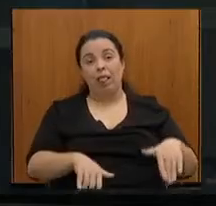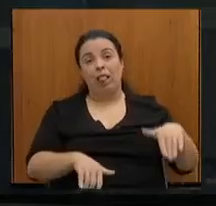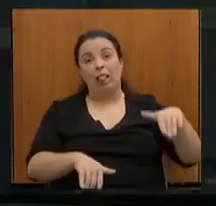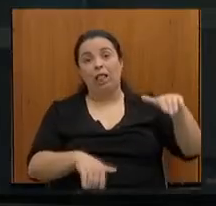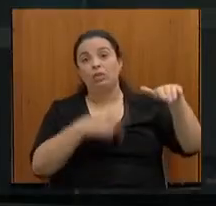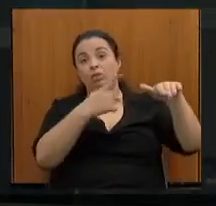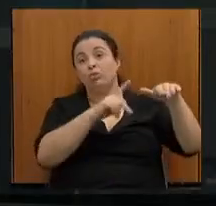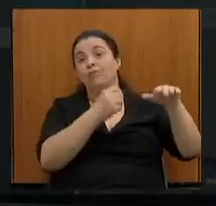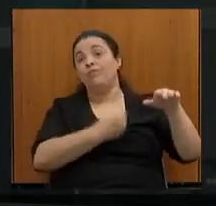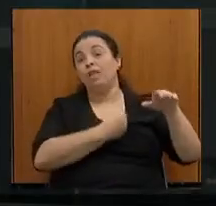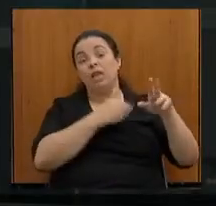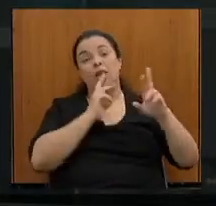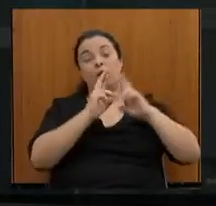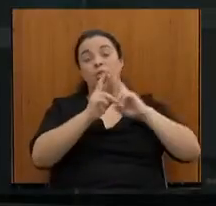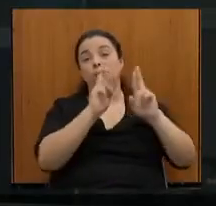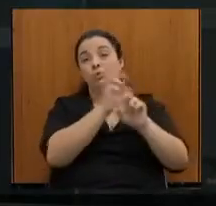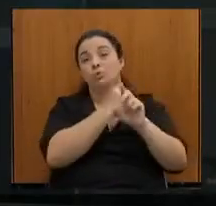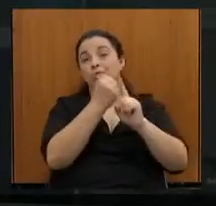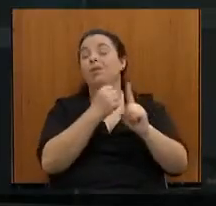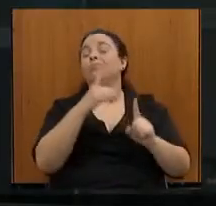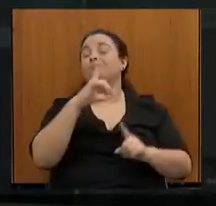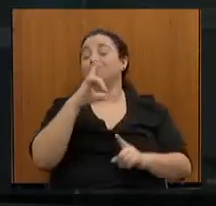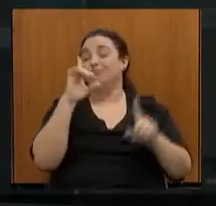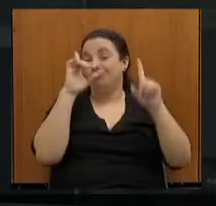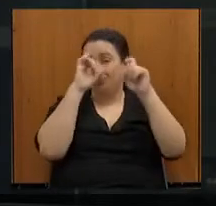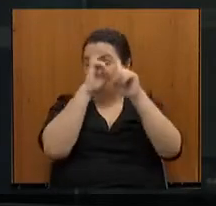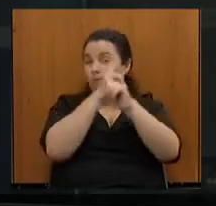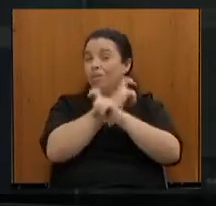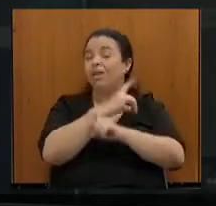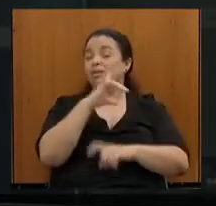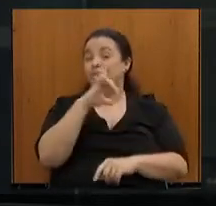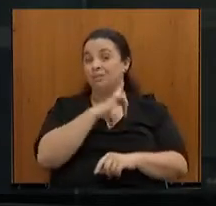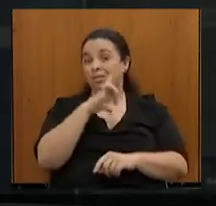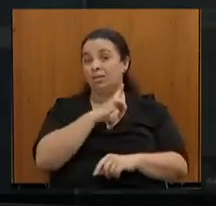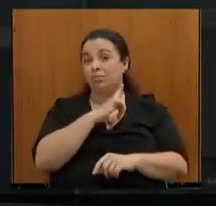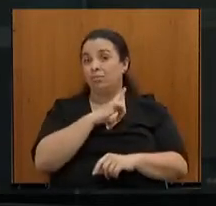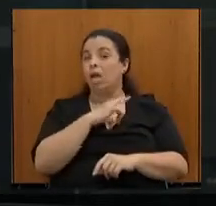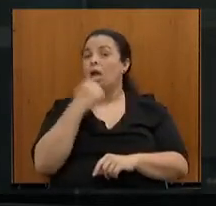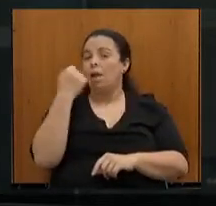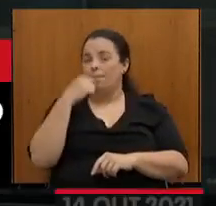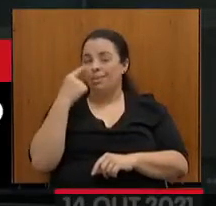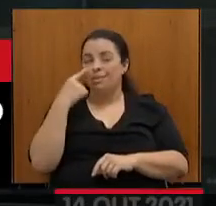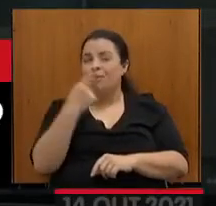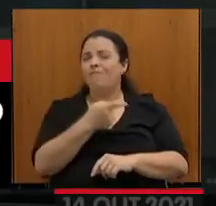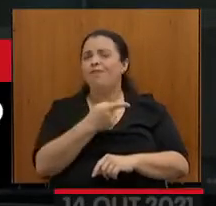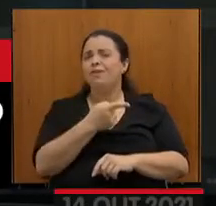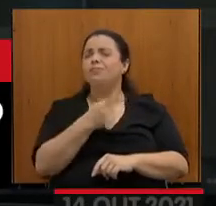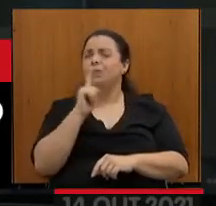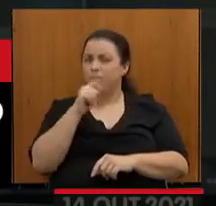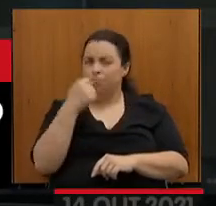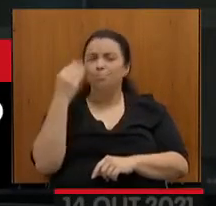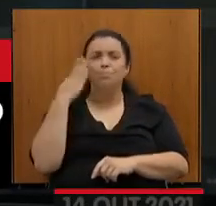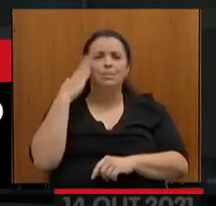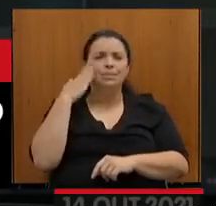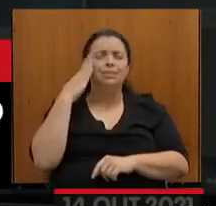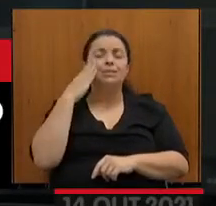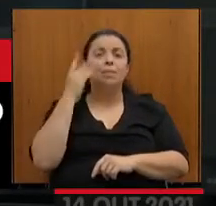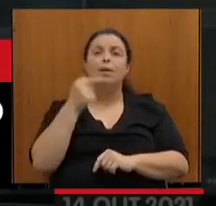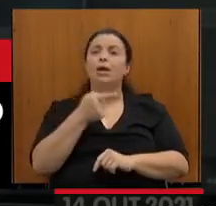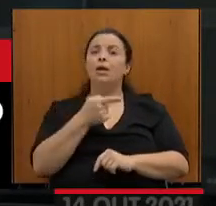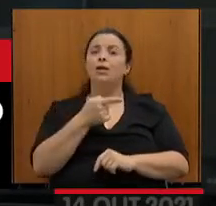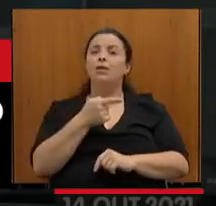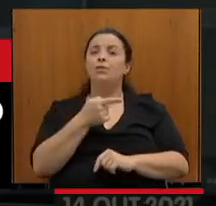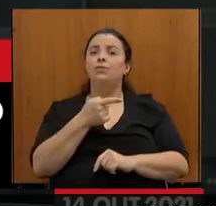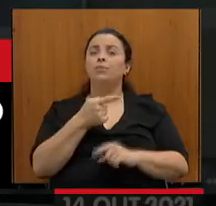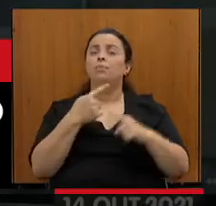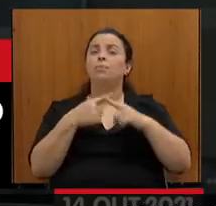e nós todos sabemos disso. E isso precisa ser mensurado, precisa ser qualificado, exatamente para que a